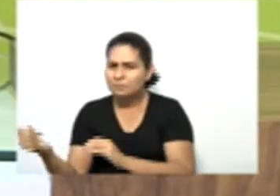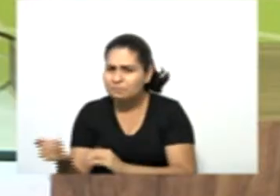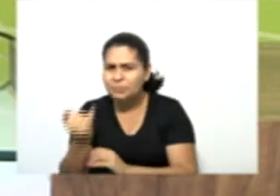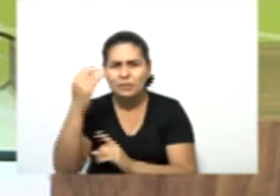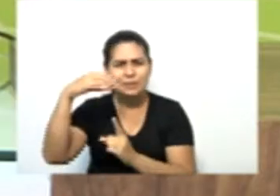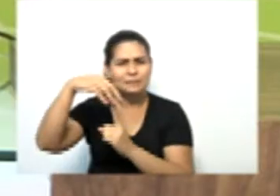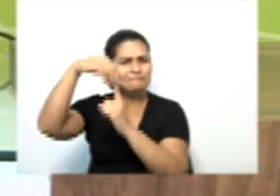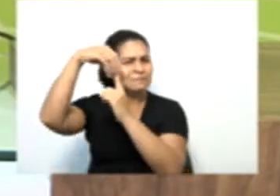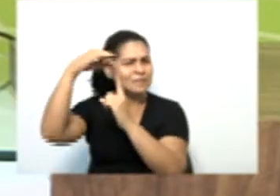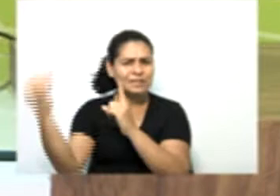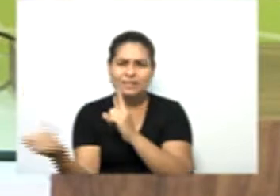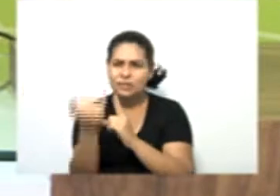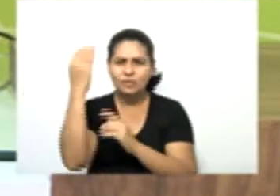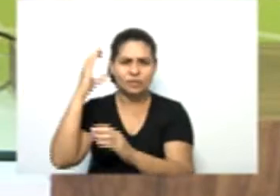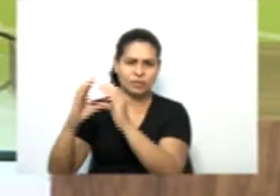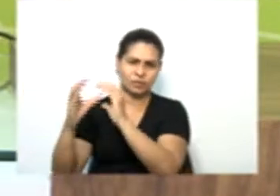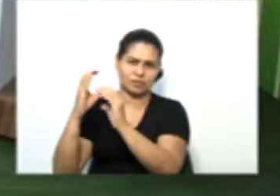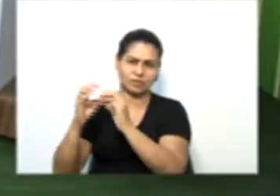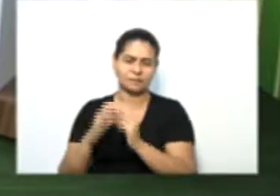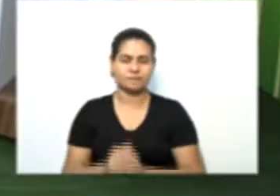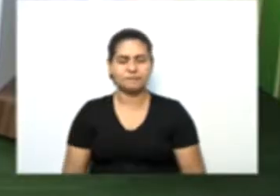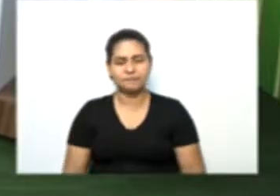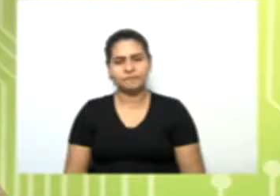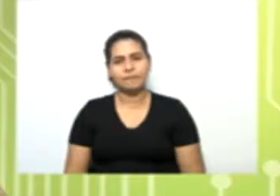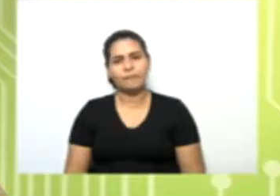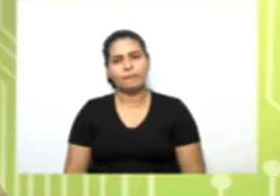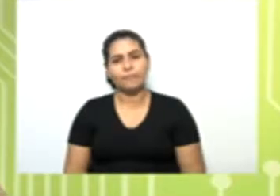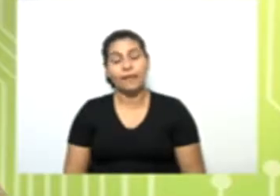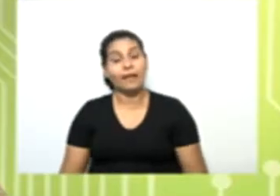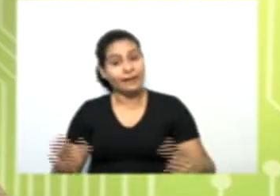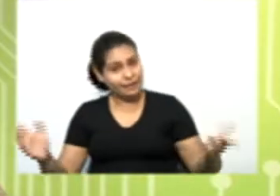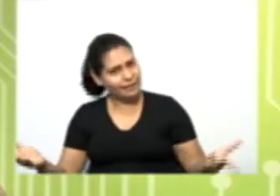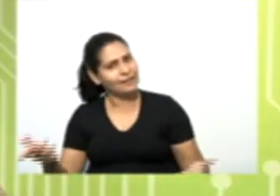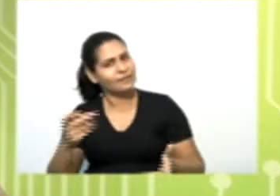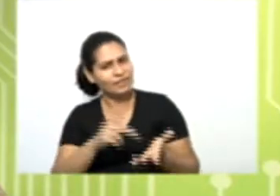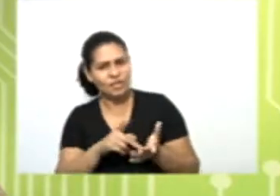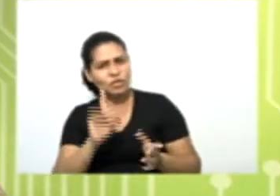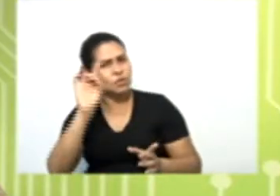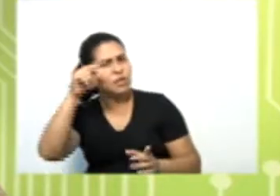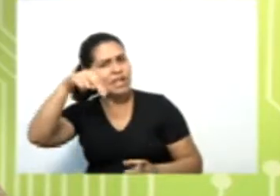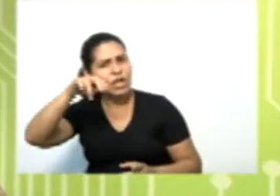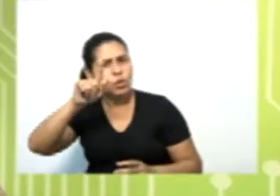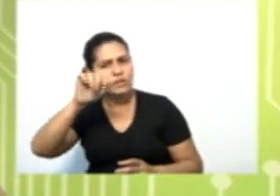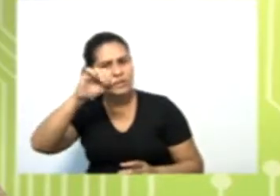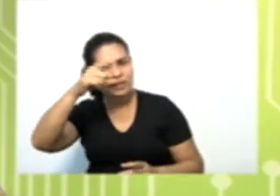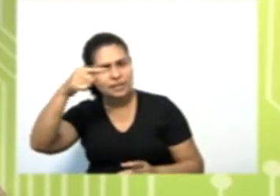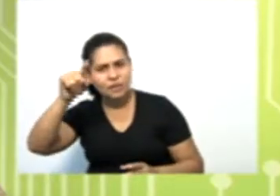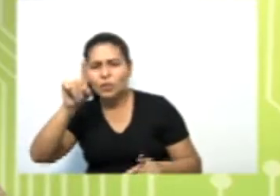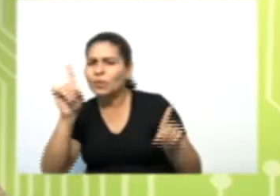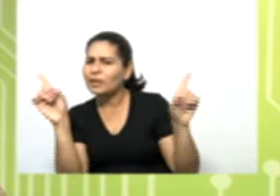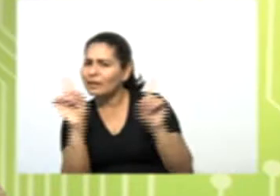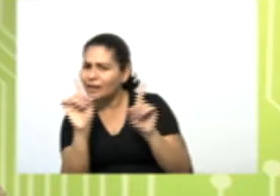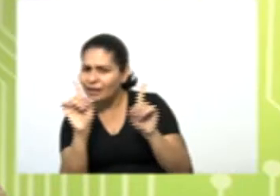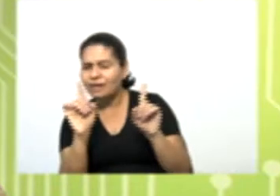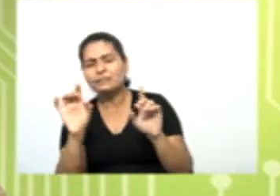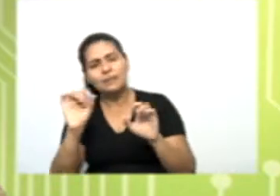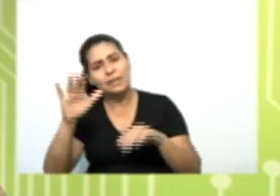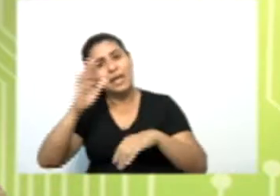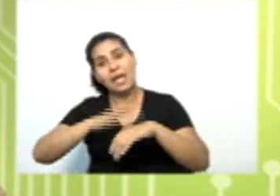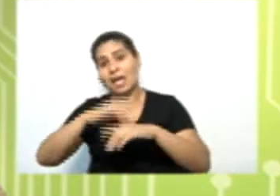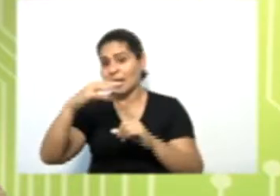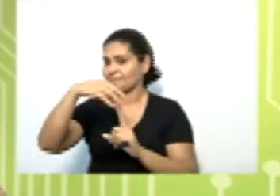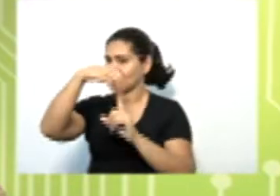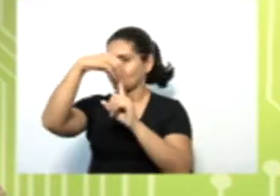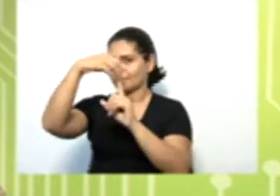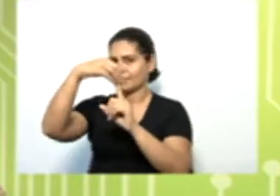dos principais tópicos a serem discutidos. Tanto é que nós não estudamos só negociação. Negociação, claro, ela é uma mola